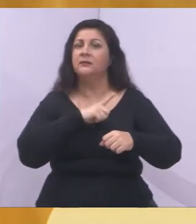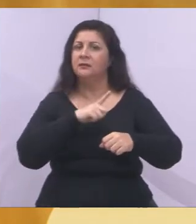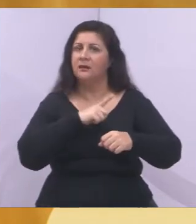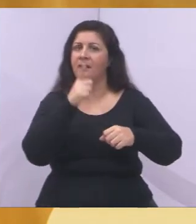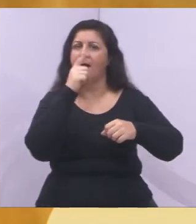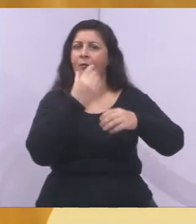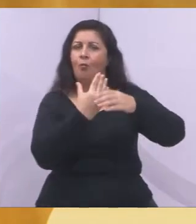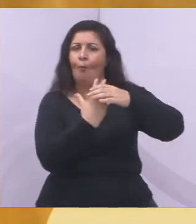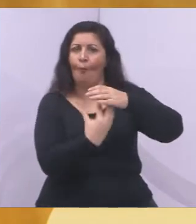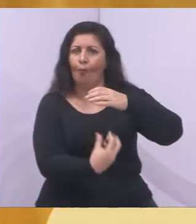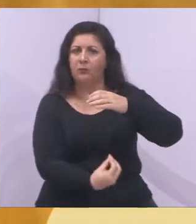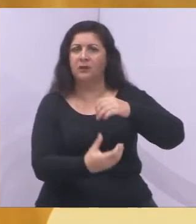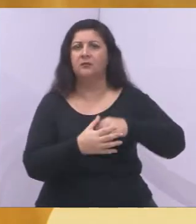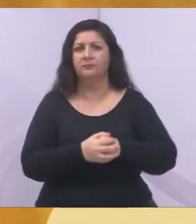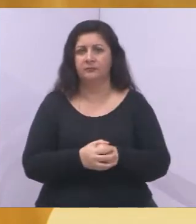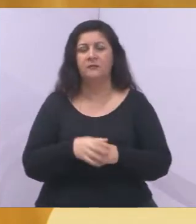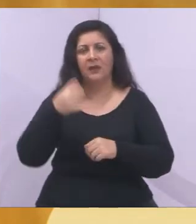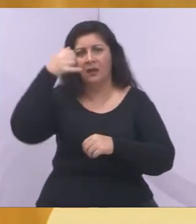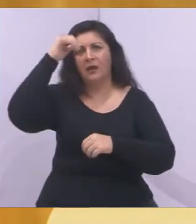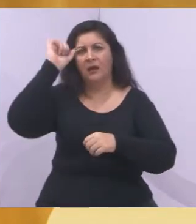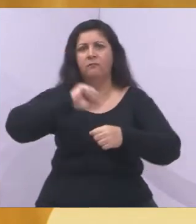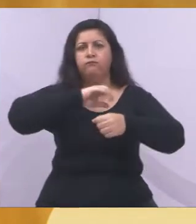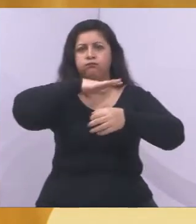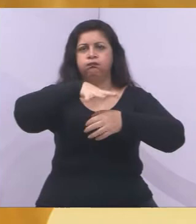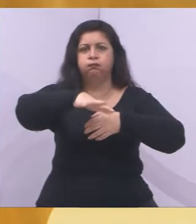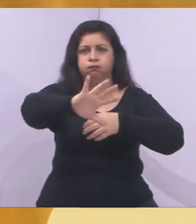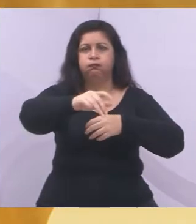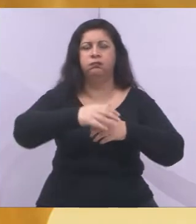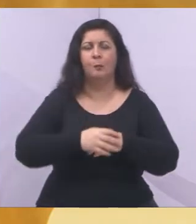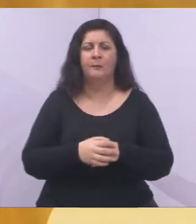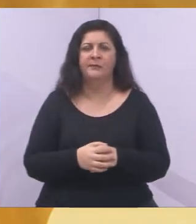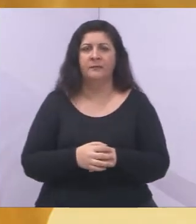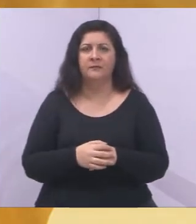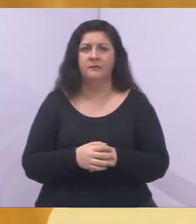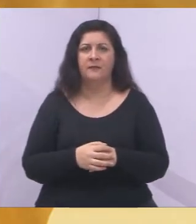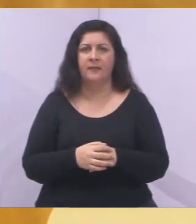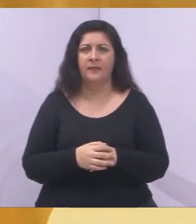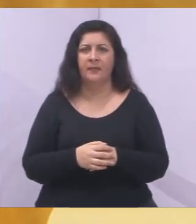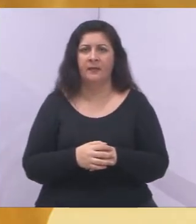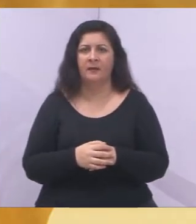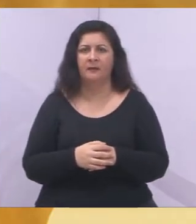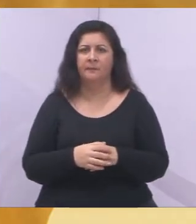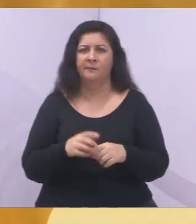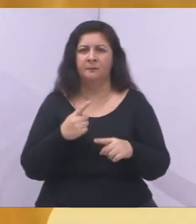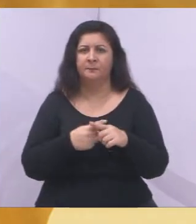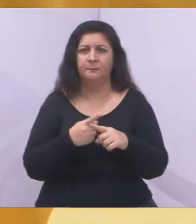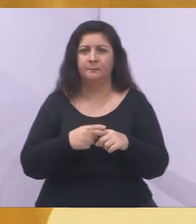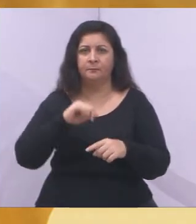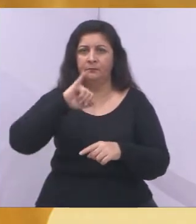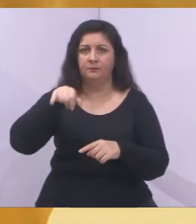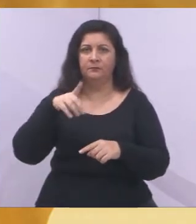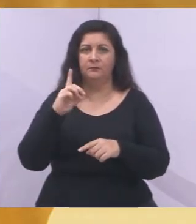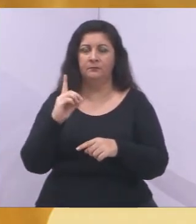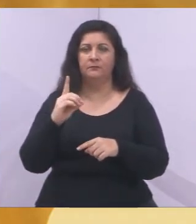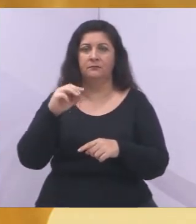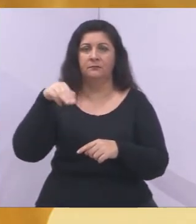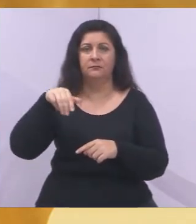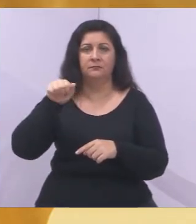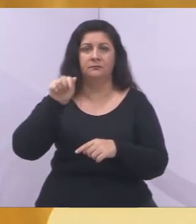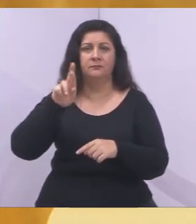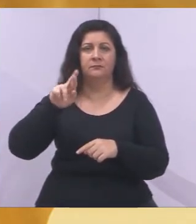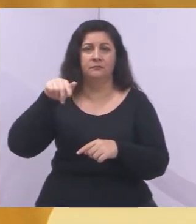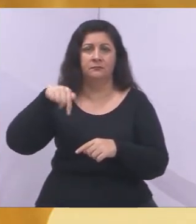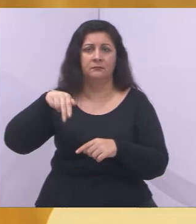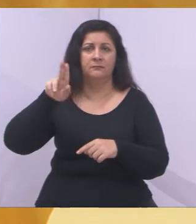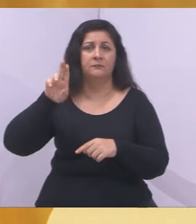aí vai evitar aquele alagamento lá embaixo que o nobre vereador Arildo comentou aqui. Então, por que o Jardim do Marquês alagou lá embaixo? Porque as obras não foram